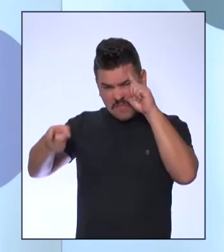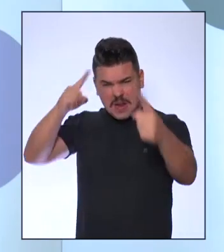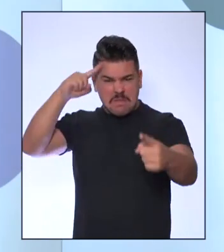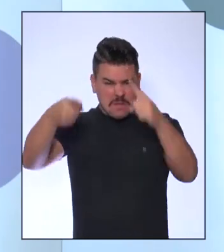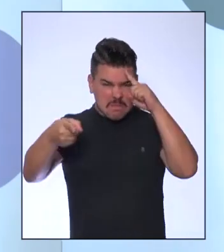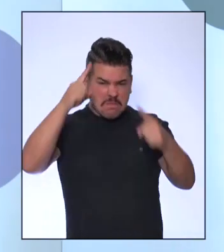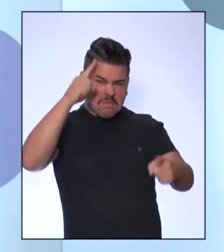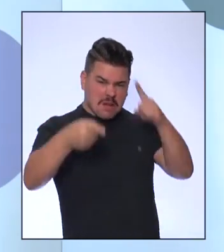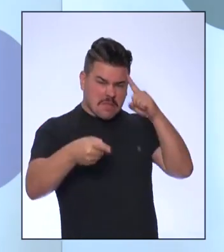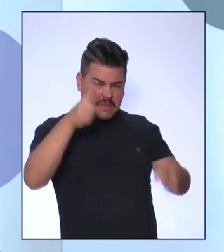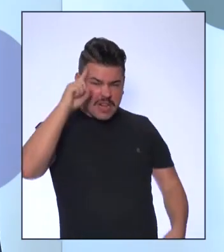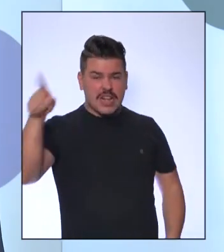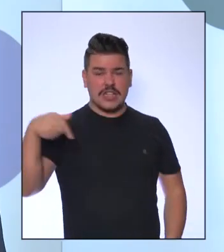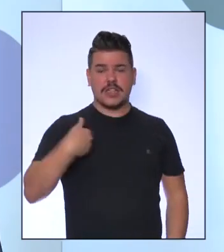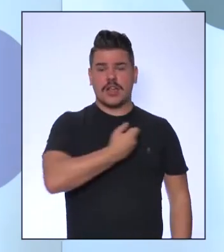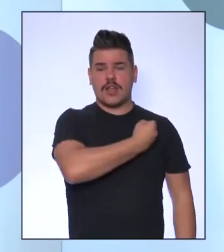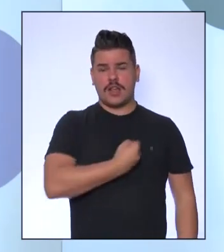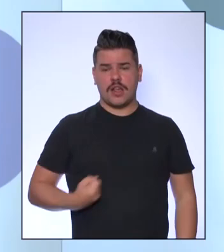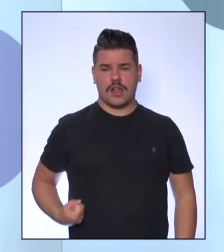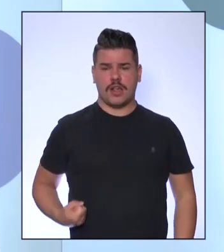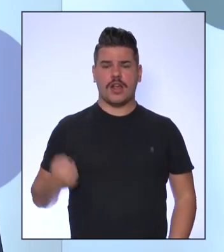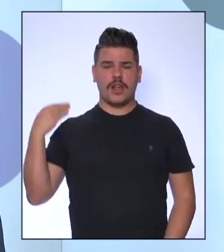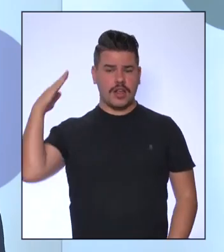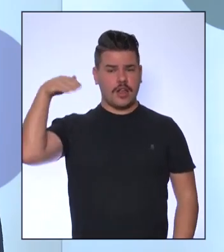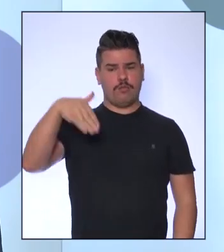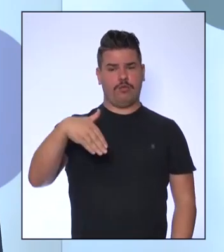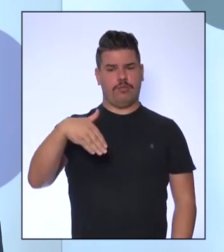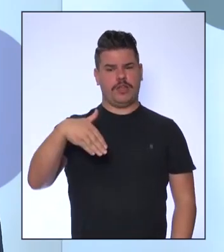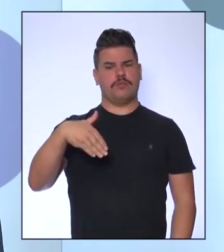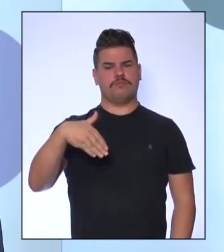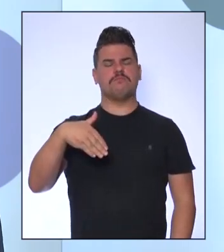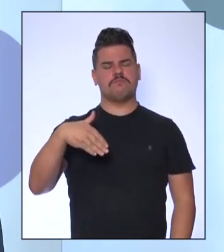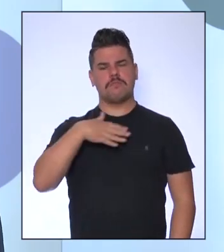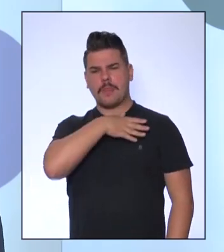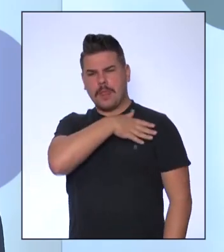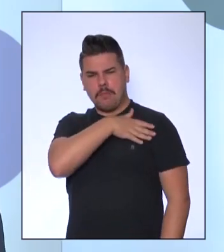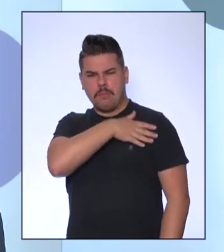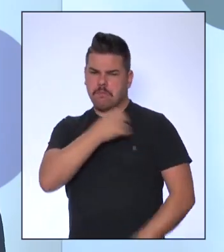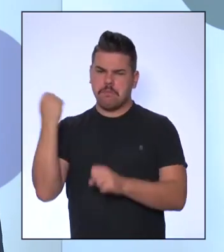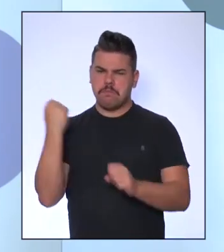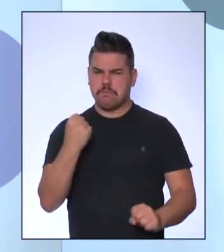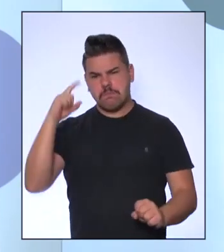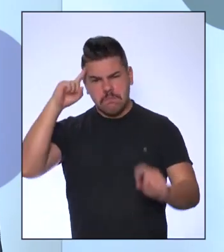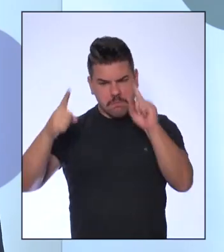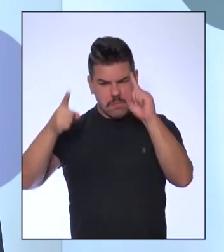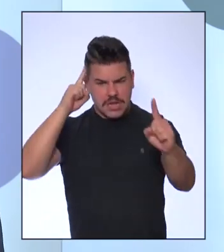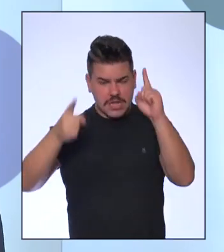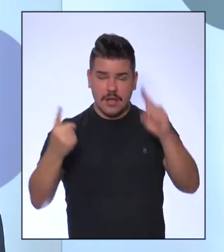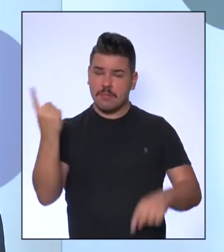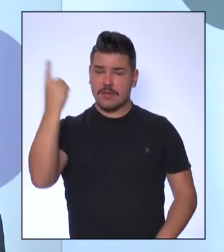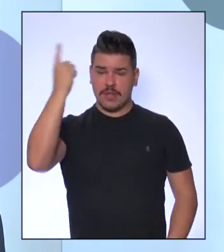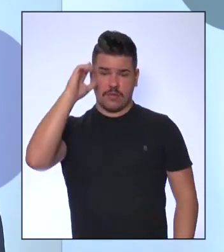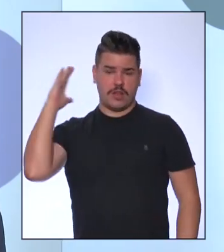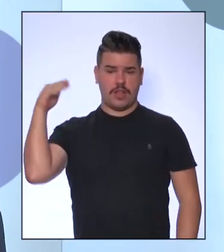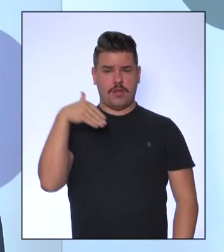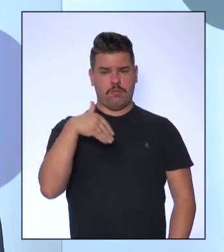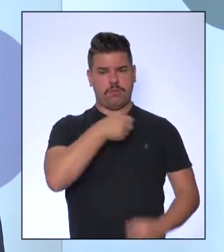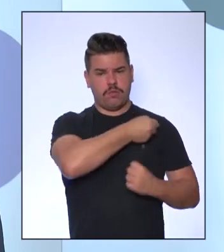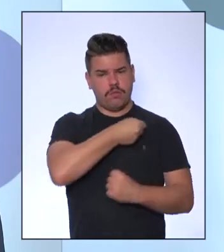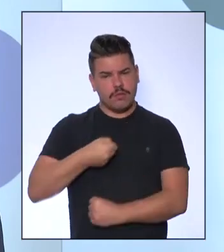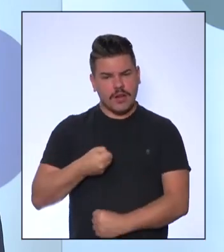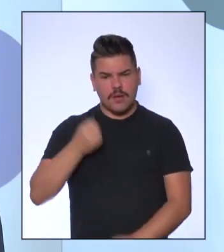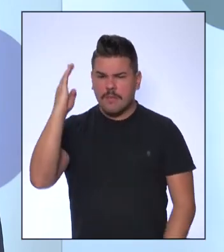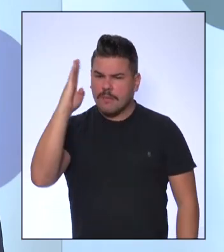centralizador que a República estava instalando naquele momento. Nós estamos falando aqui da Primeira República no Brasil